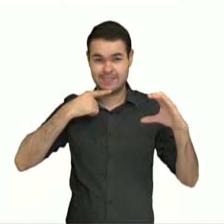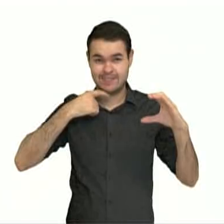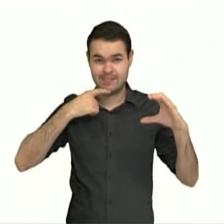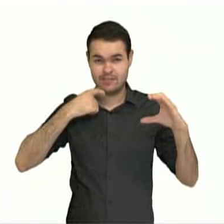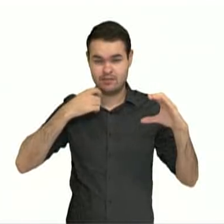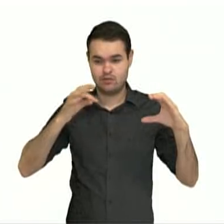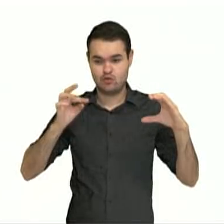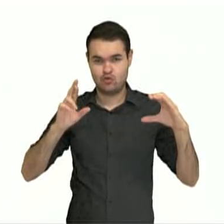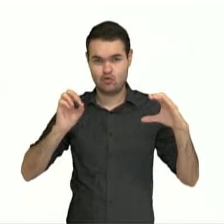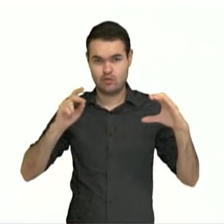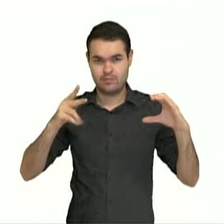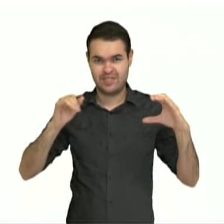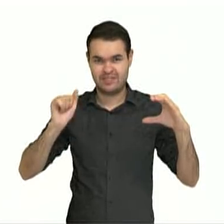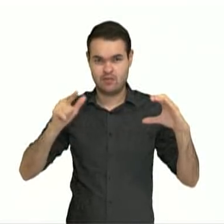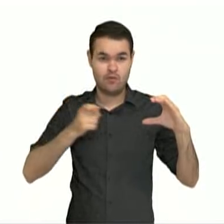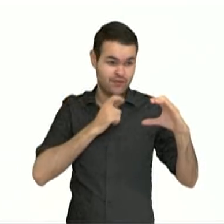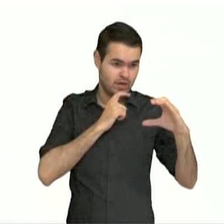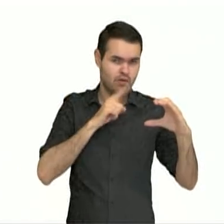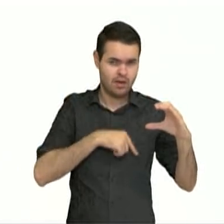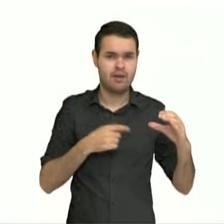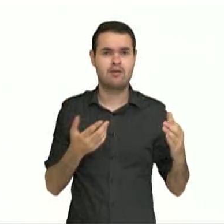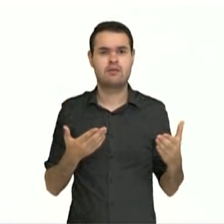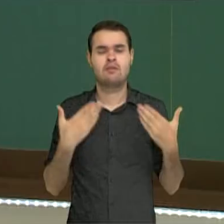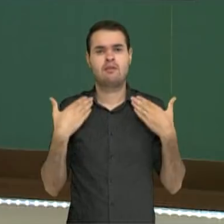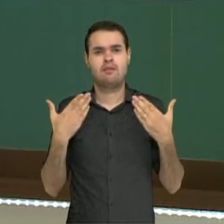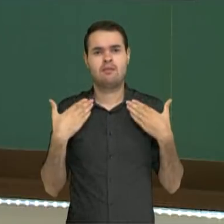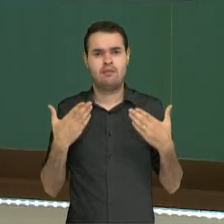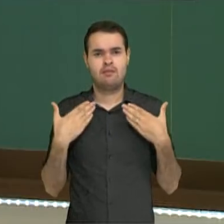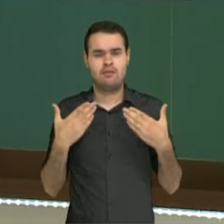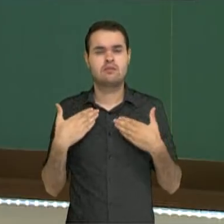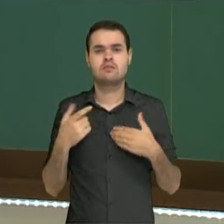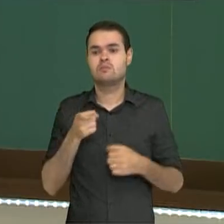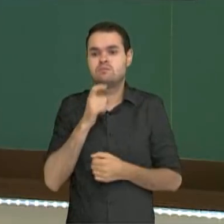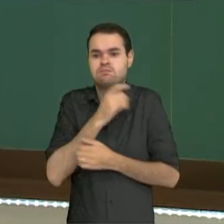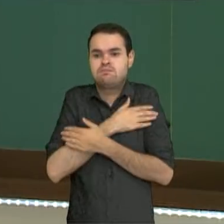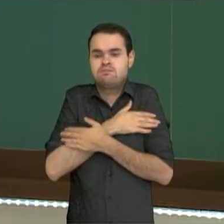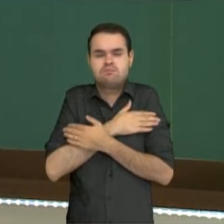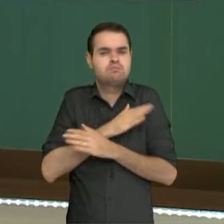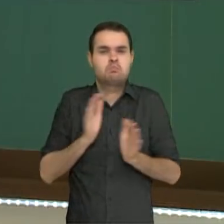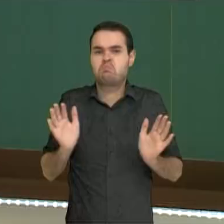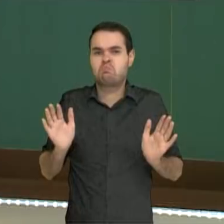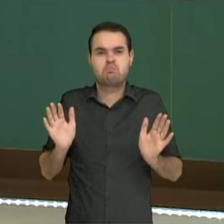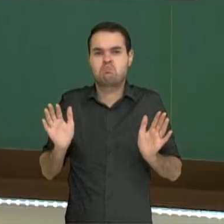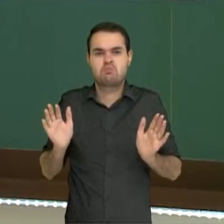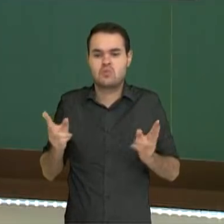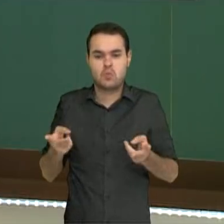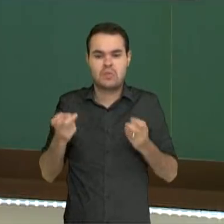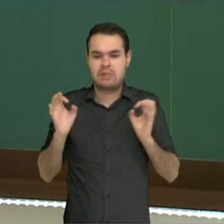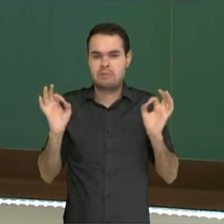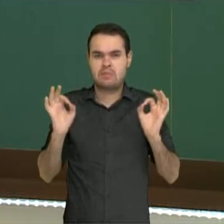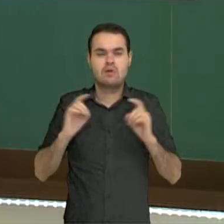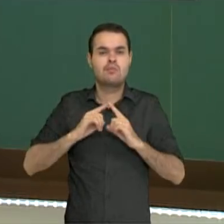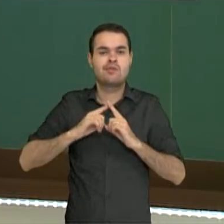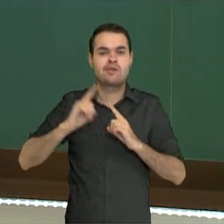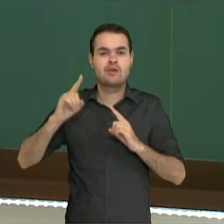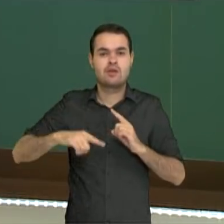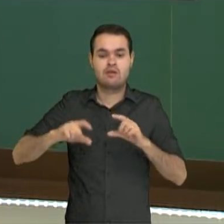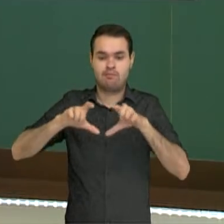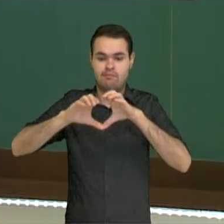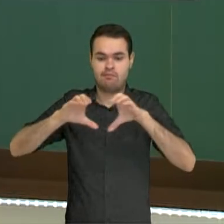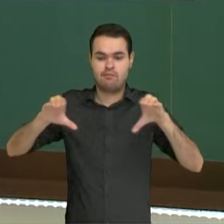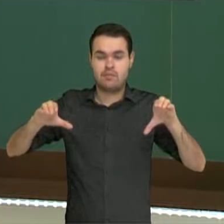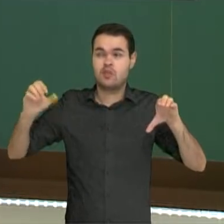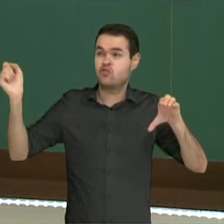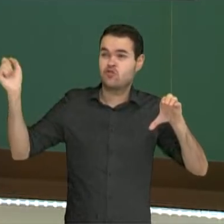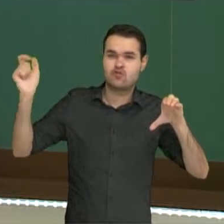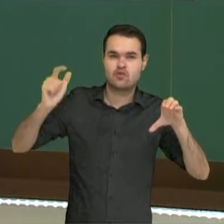quente, de temperaturas elevadas. Não consegue se perceber muito que mudou de estação, porque é a porção da Terra mais aquecida